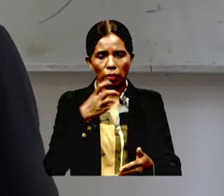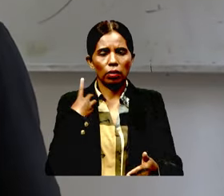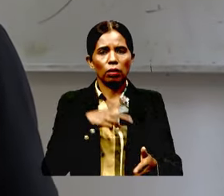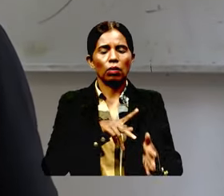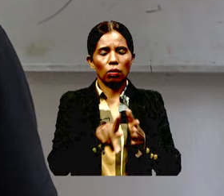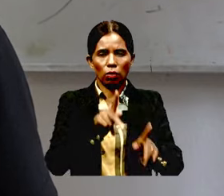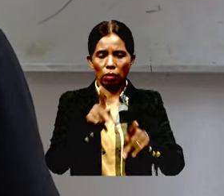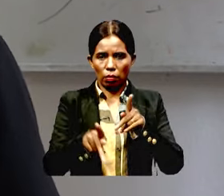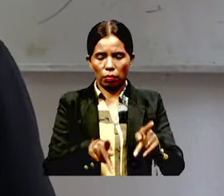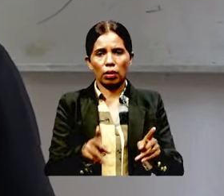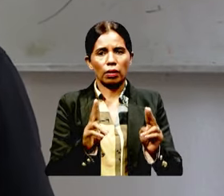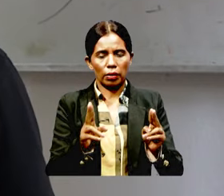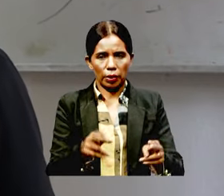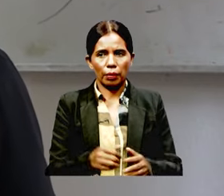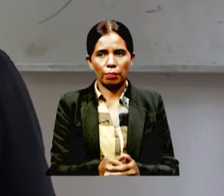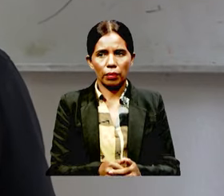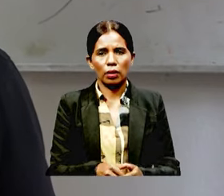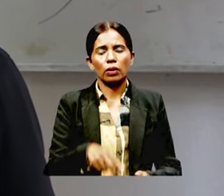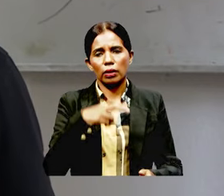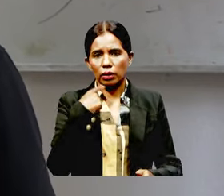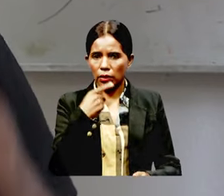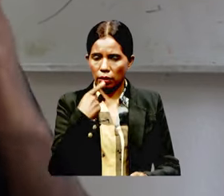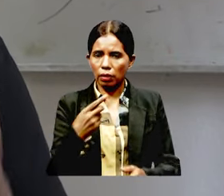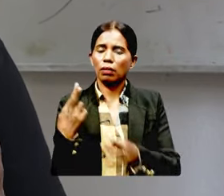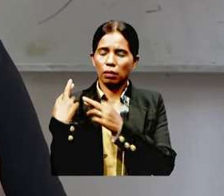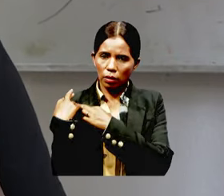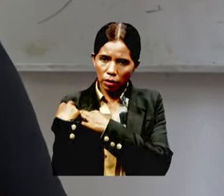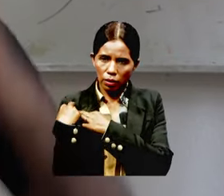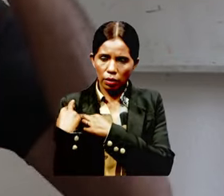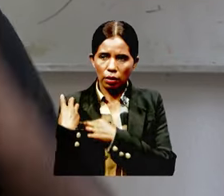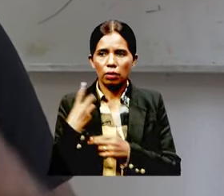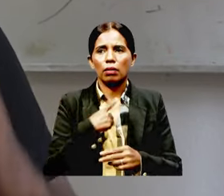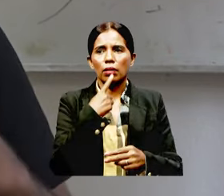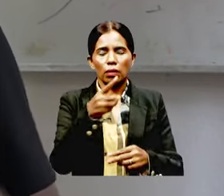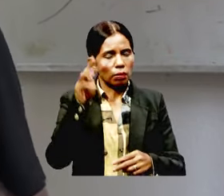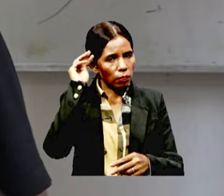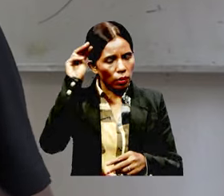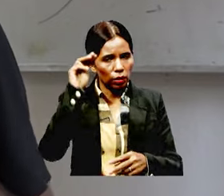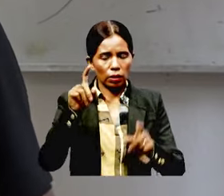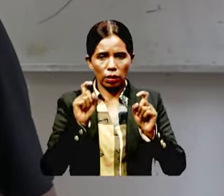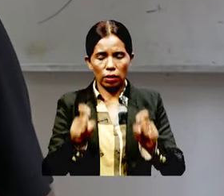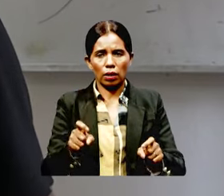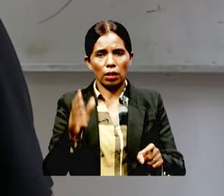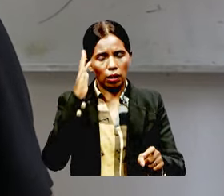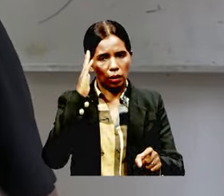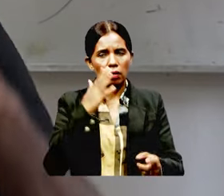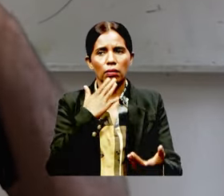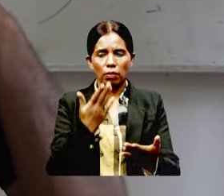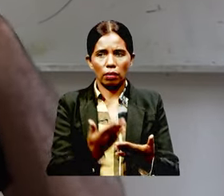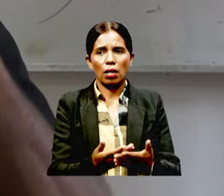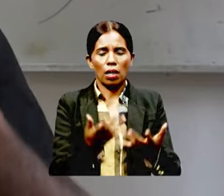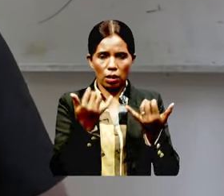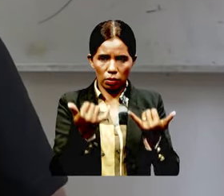povo sedu. Ne, ne, se ma tu responsabiliza. Ne, atu hatete buat tida mak ne, ministra tenki hatete, hatene buat tida leona.